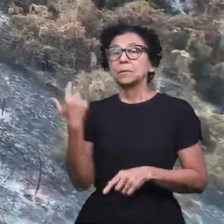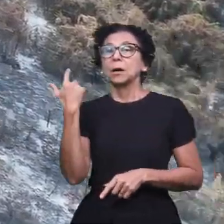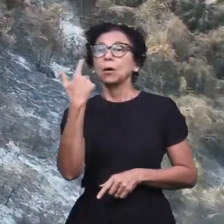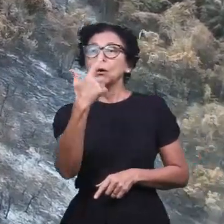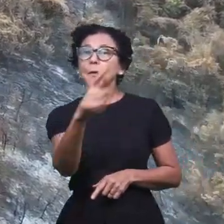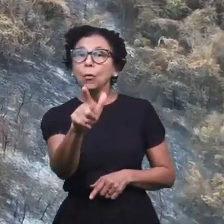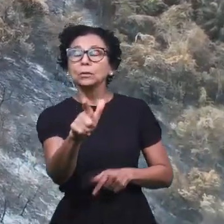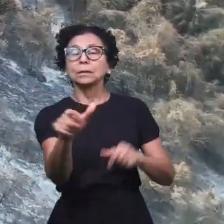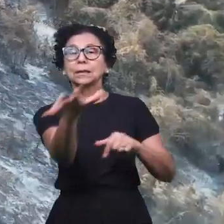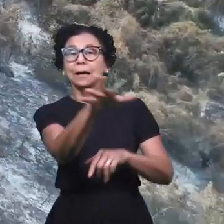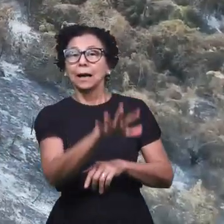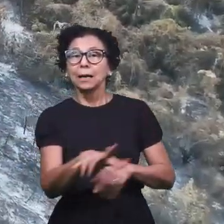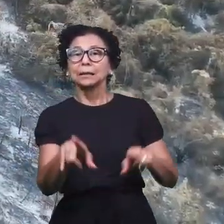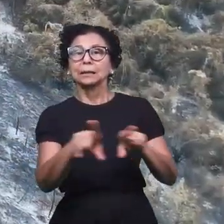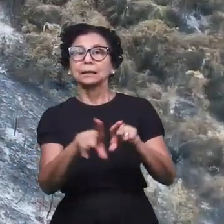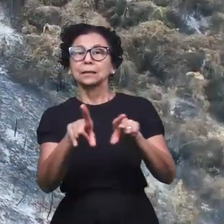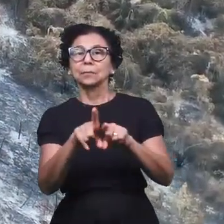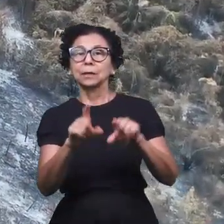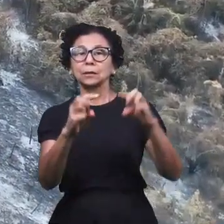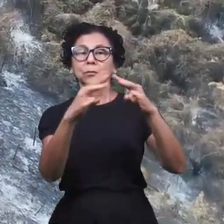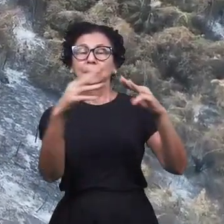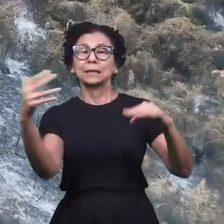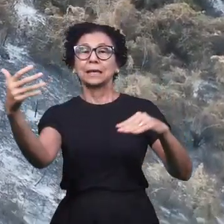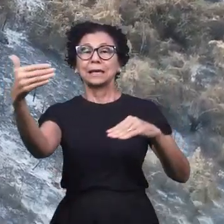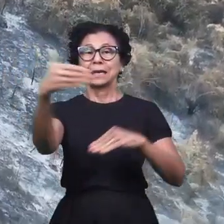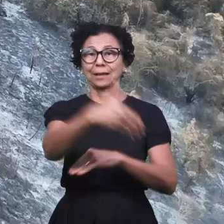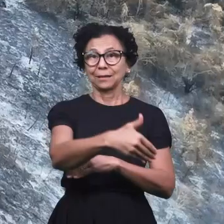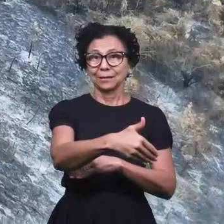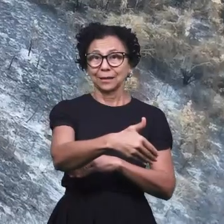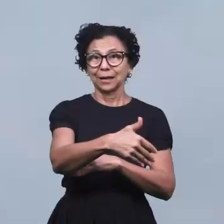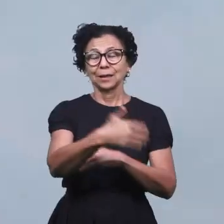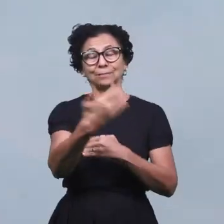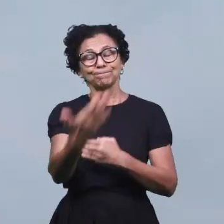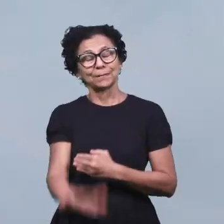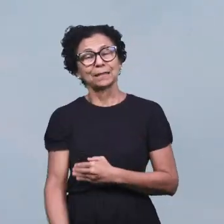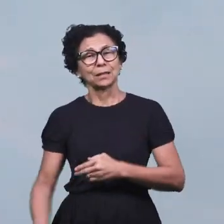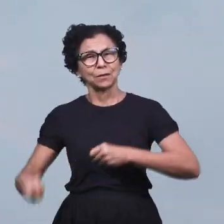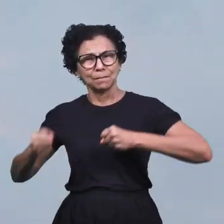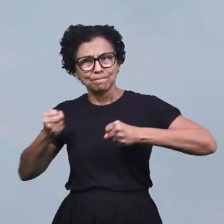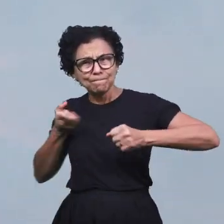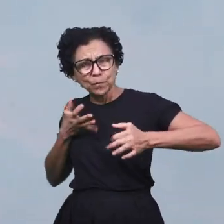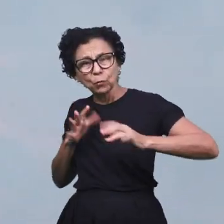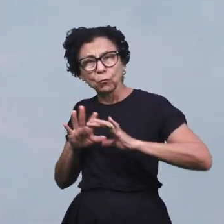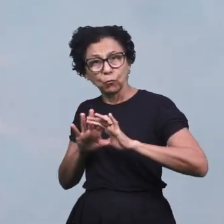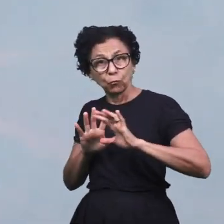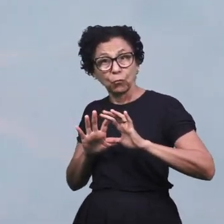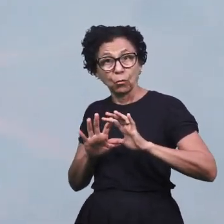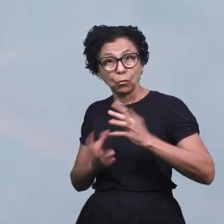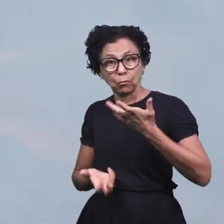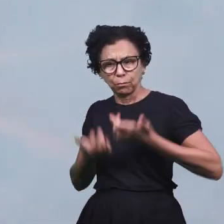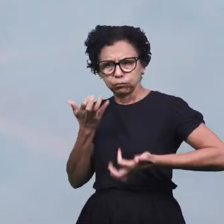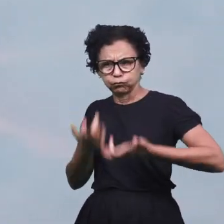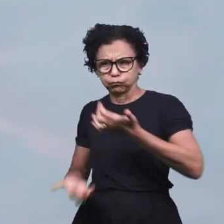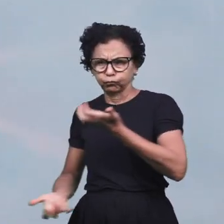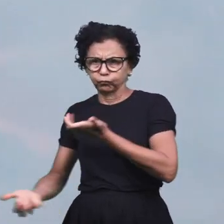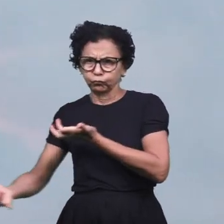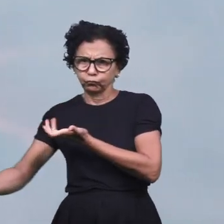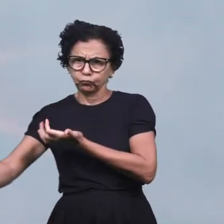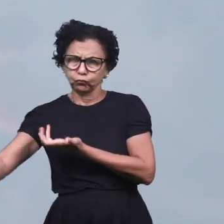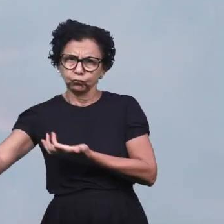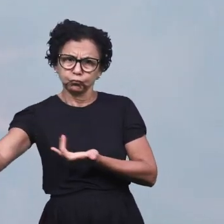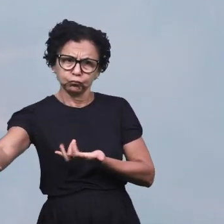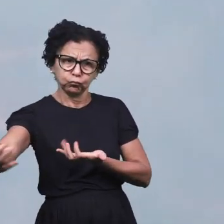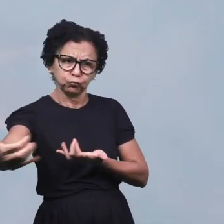área próxima à entrada do Manaim, esse fogo conseguiu dar reignição, ele deu a volta e chegando